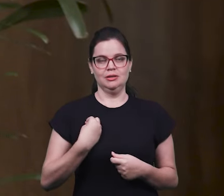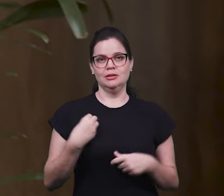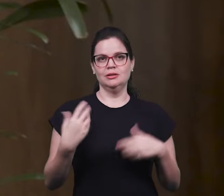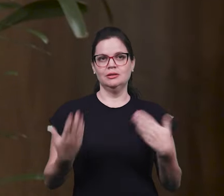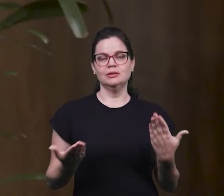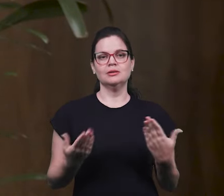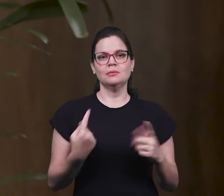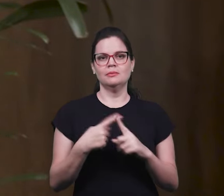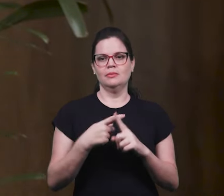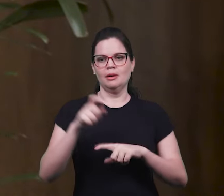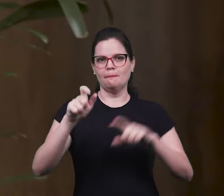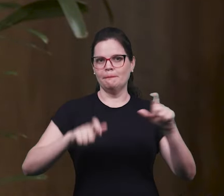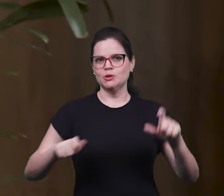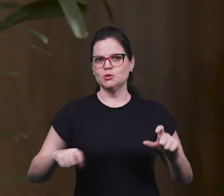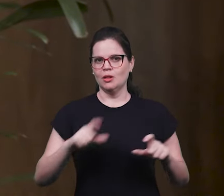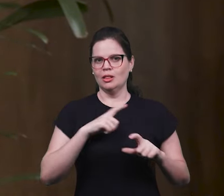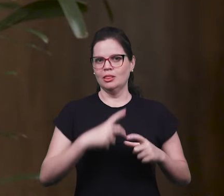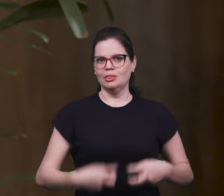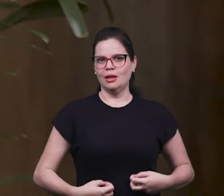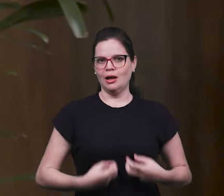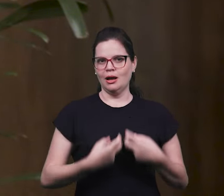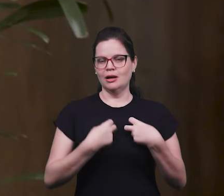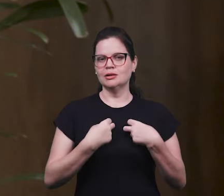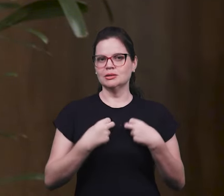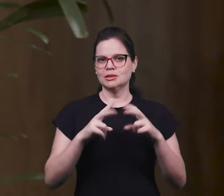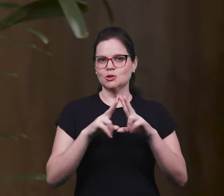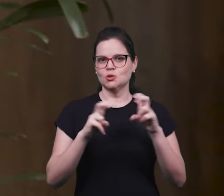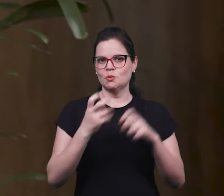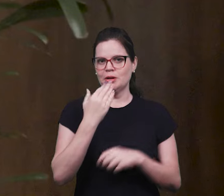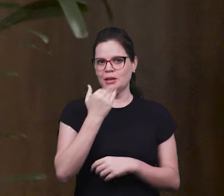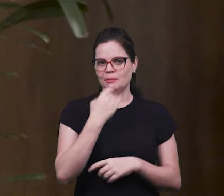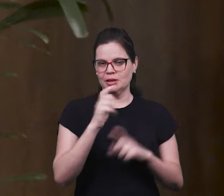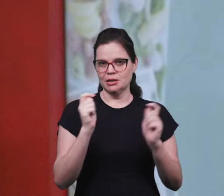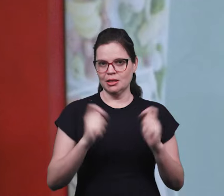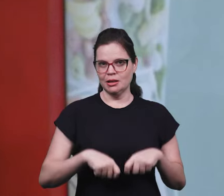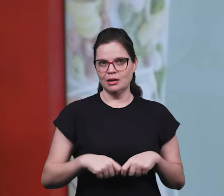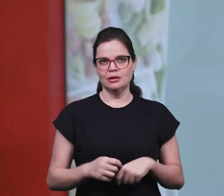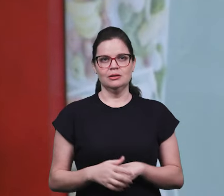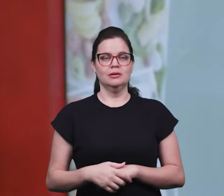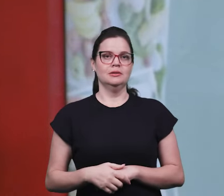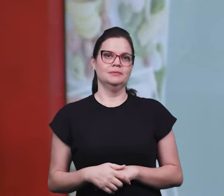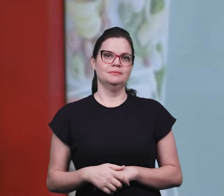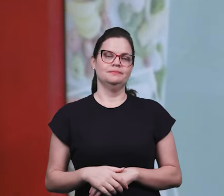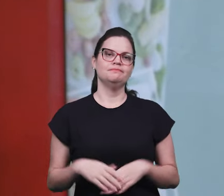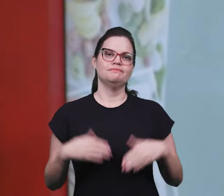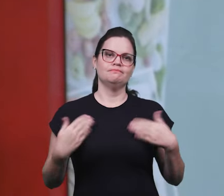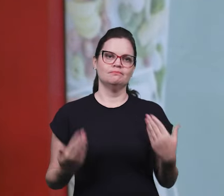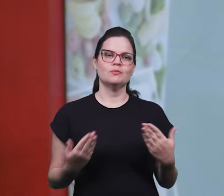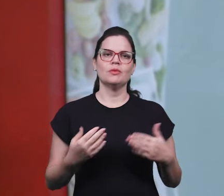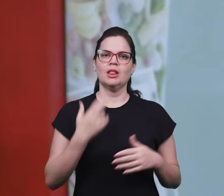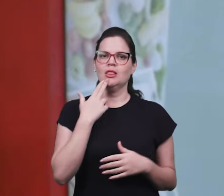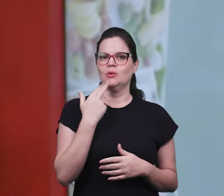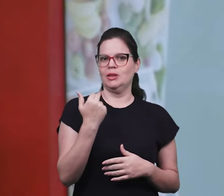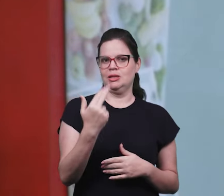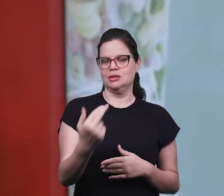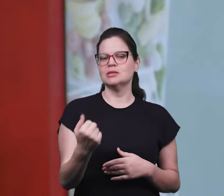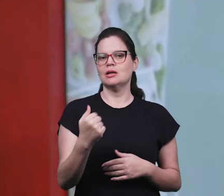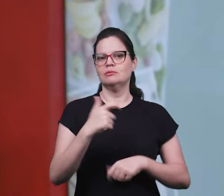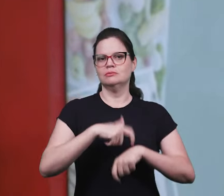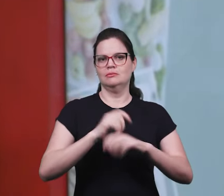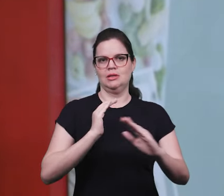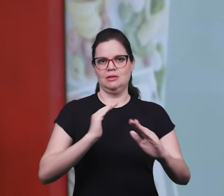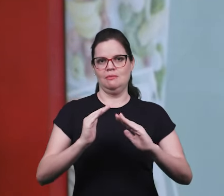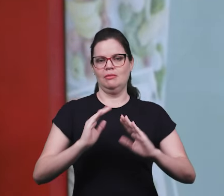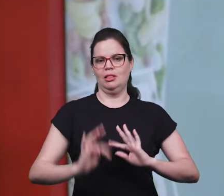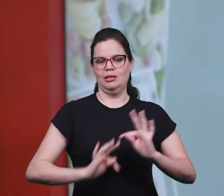esse paciente oncológico relacionado à alimentação sim o manejo nutricional durante o tratamento e